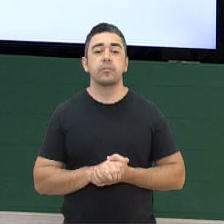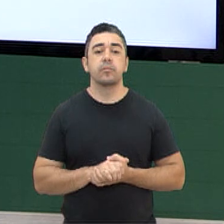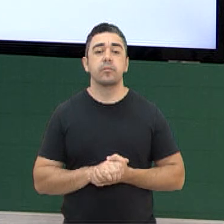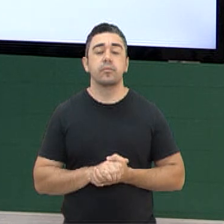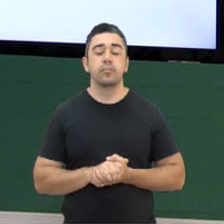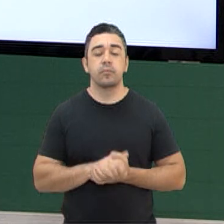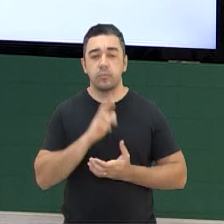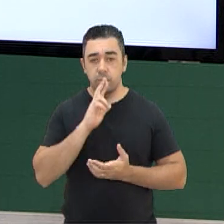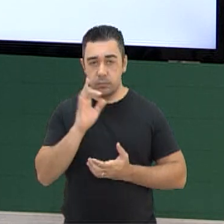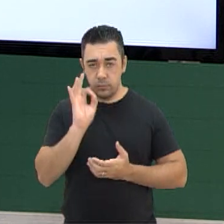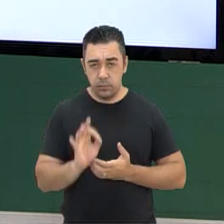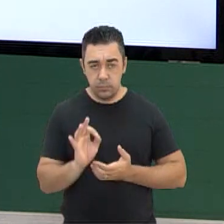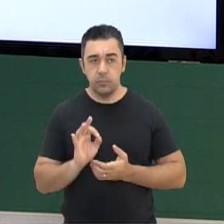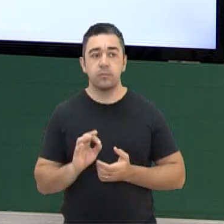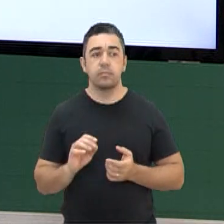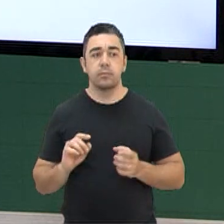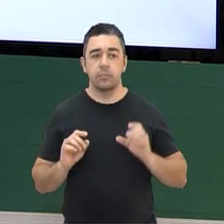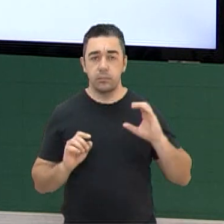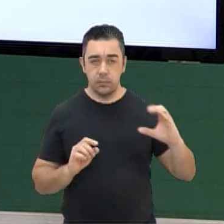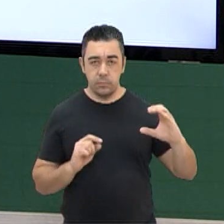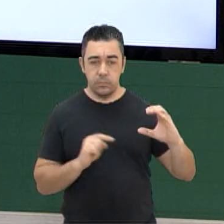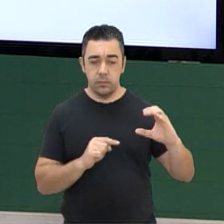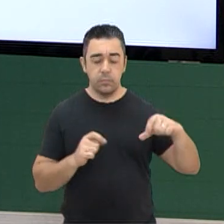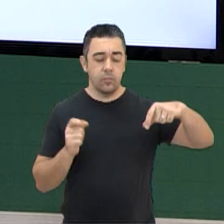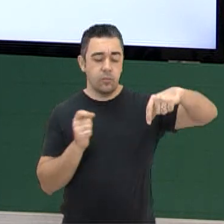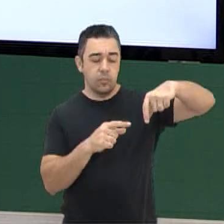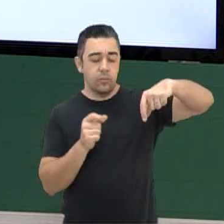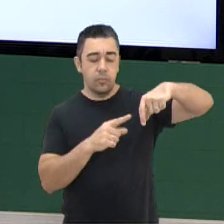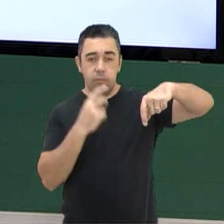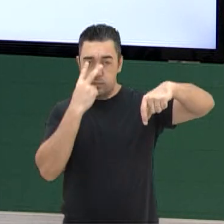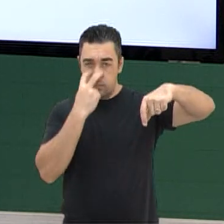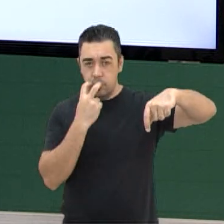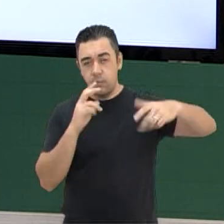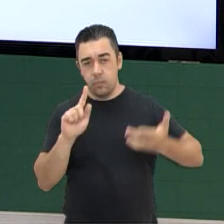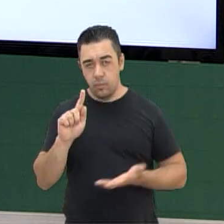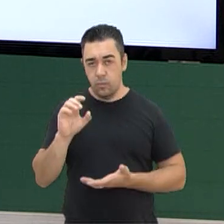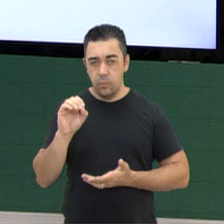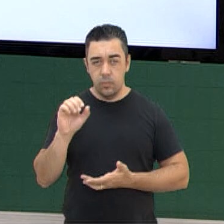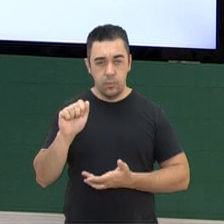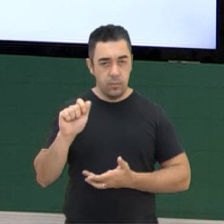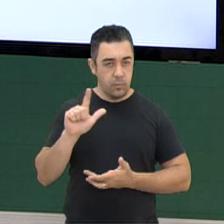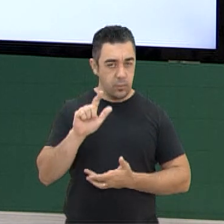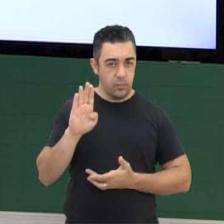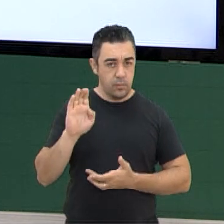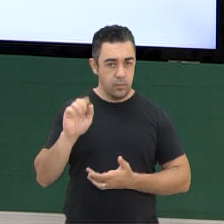A alternativa correta é a letra C, o goalball.